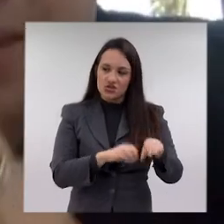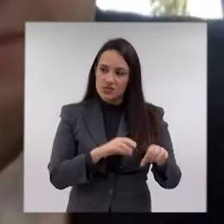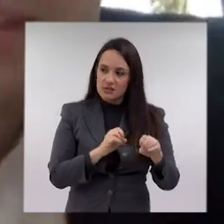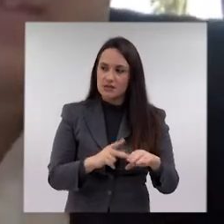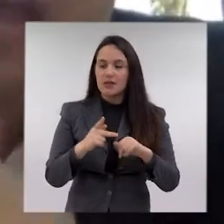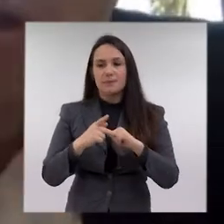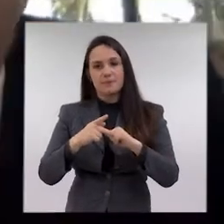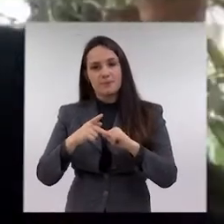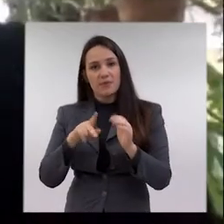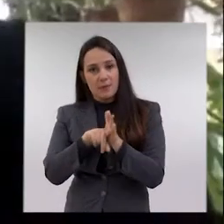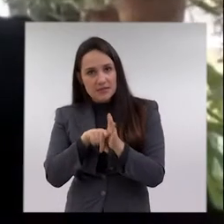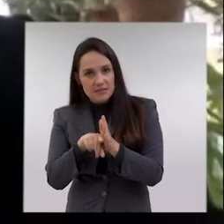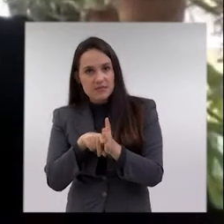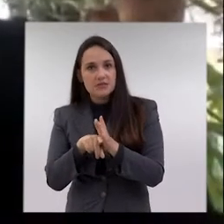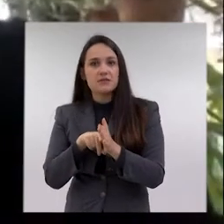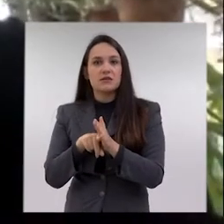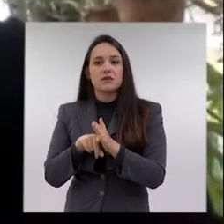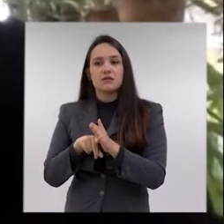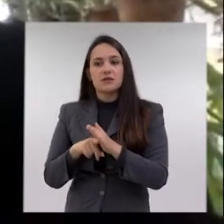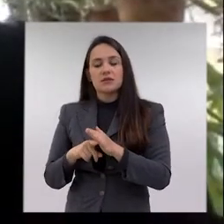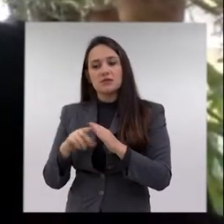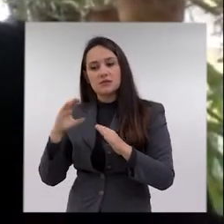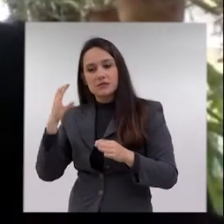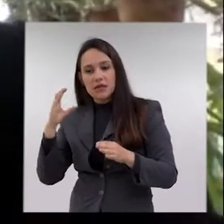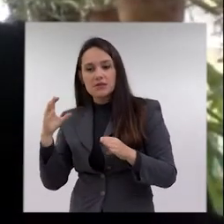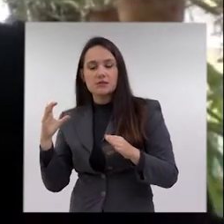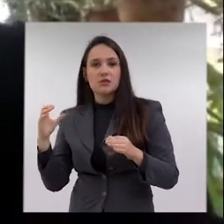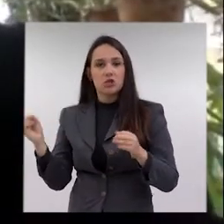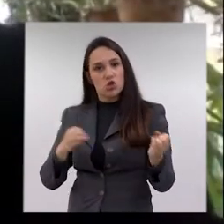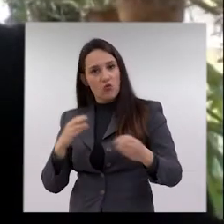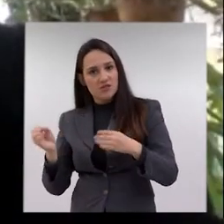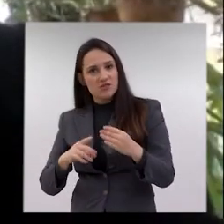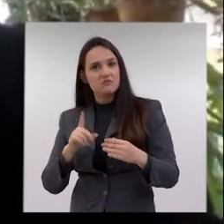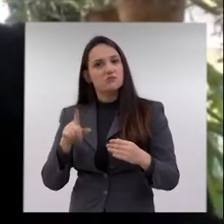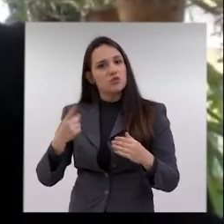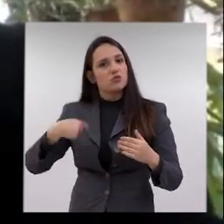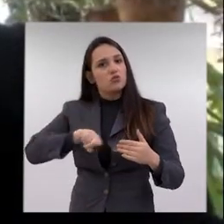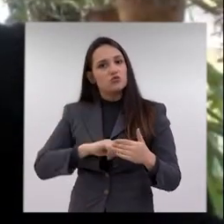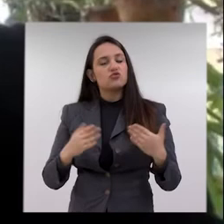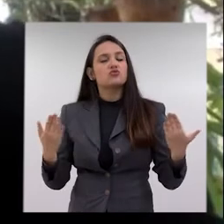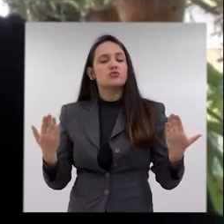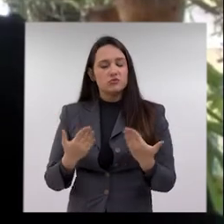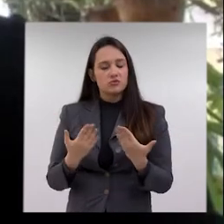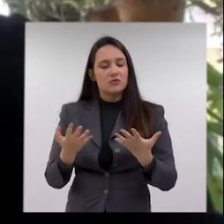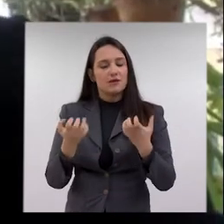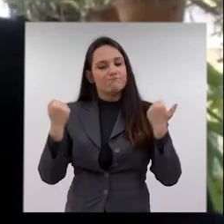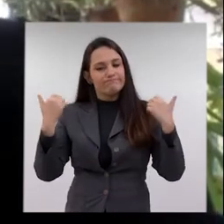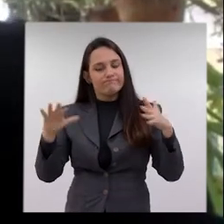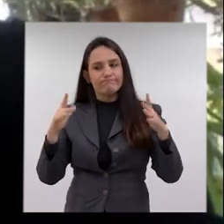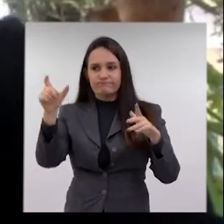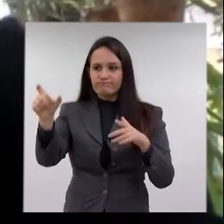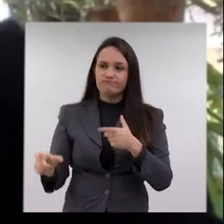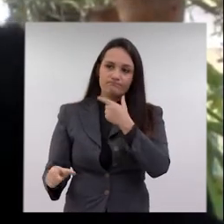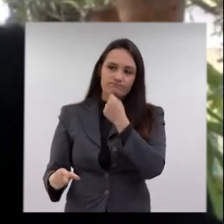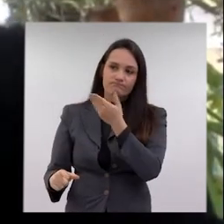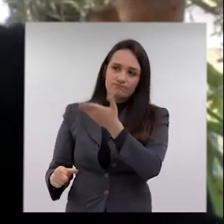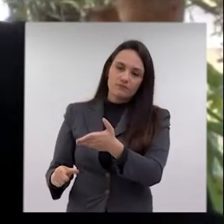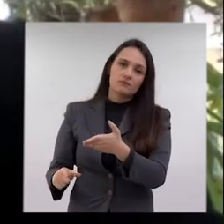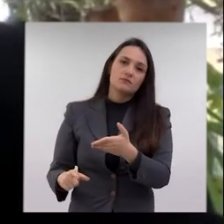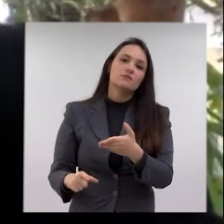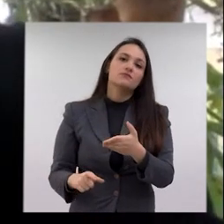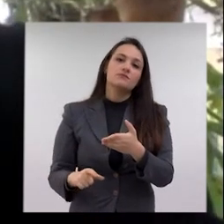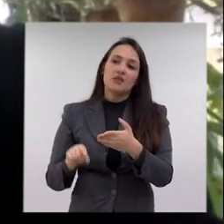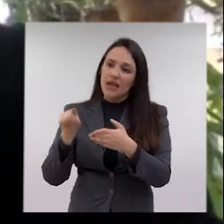pesquisa, extensão, inovação, é o reconhecimento hoje que a UFMS, junto com o CRI e com os